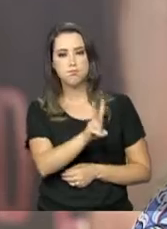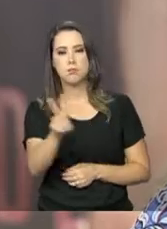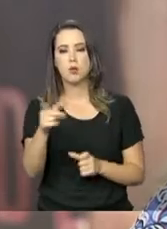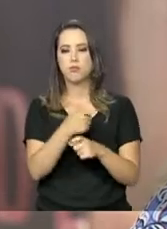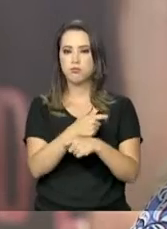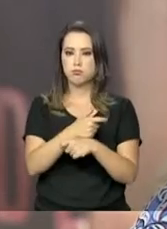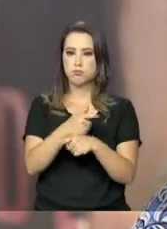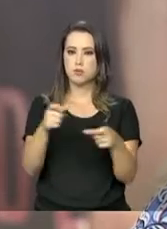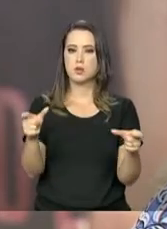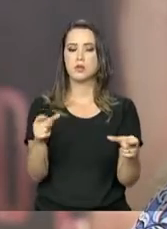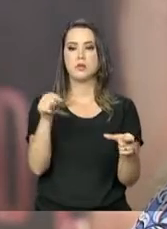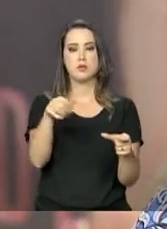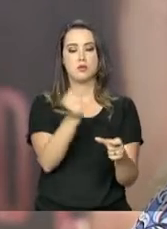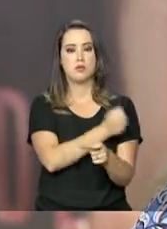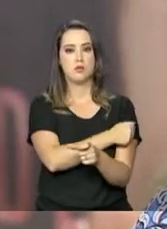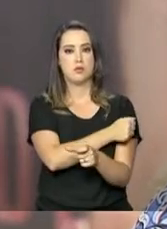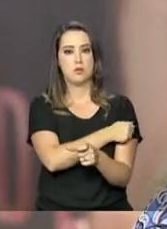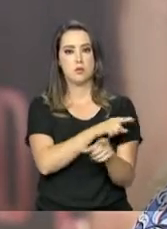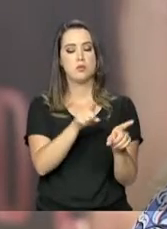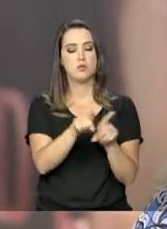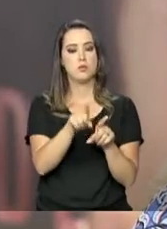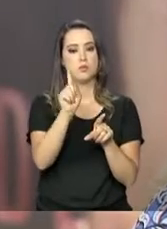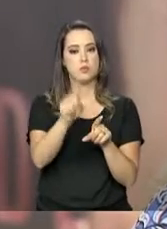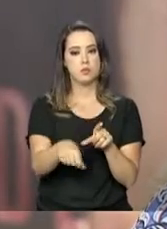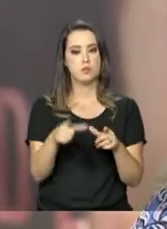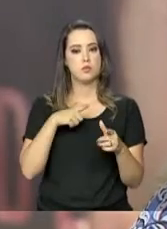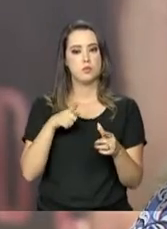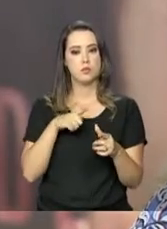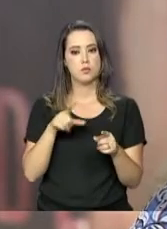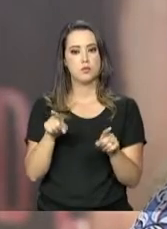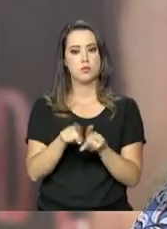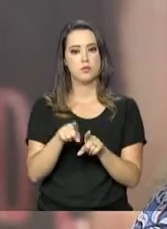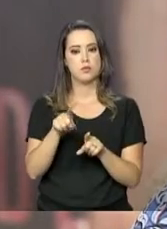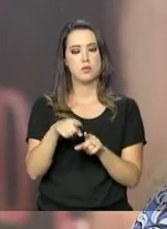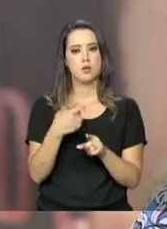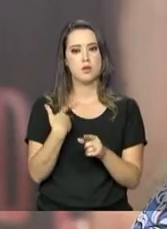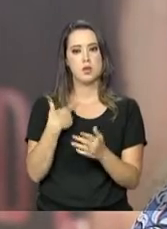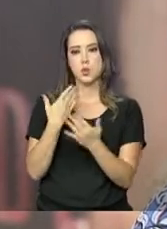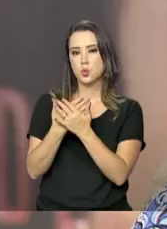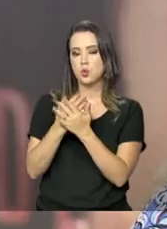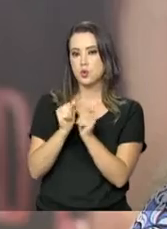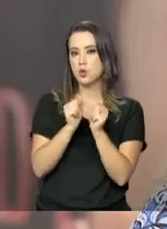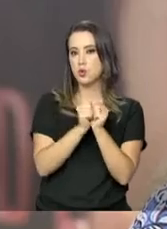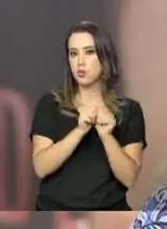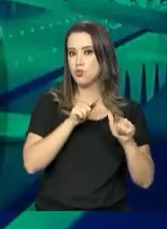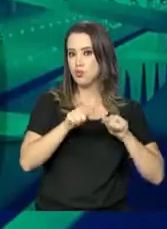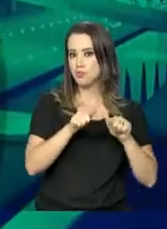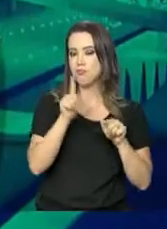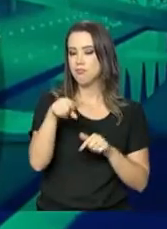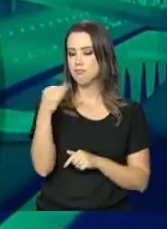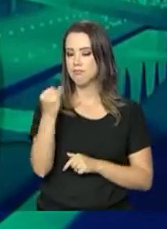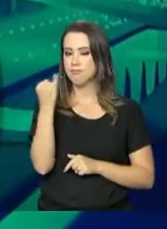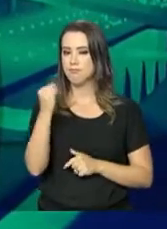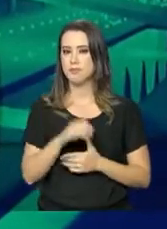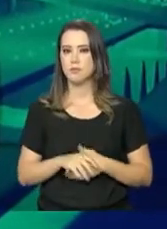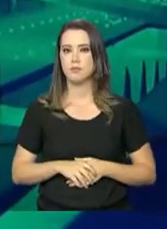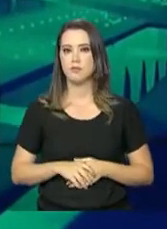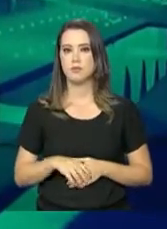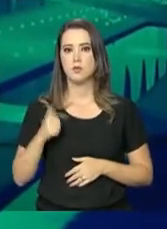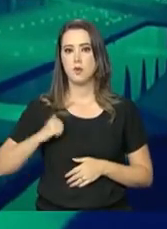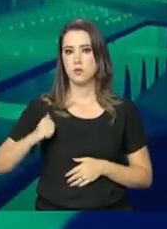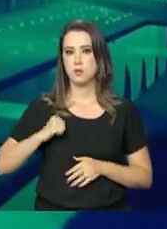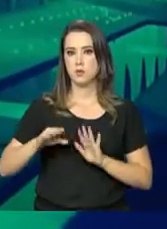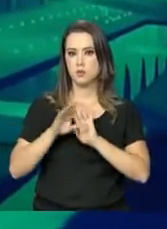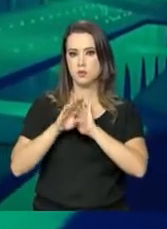dos dos estudantes e foi contar que a teoria ea prática não é nada nem as bolsas